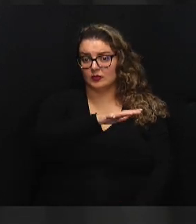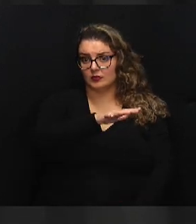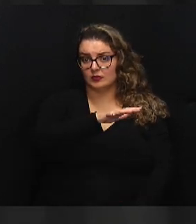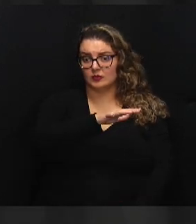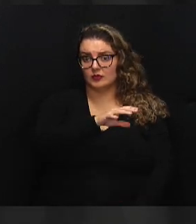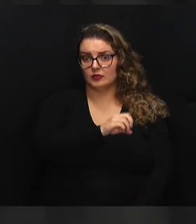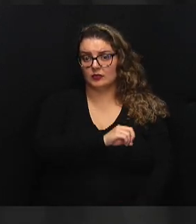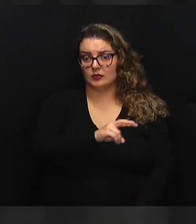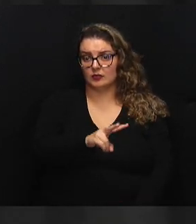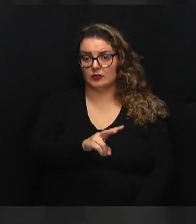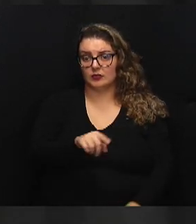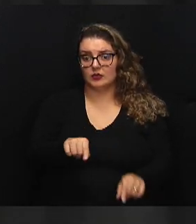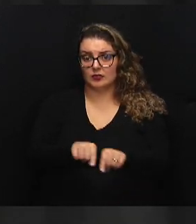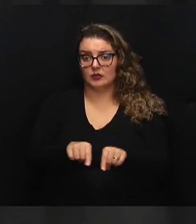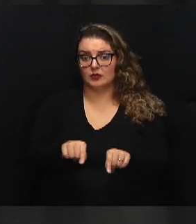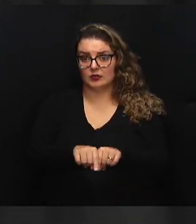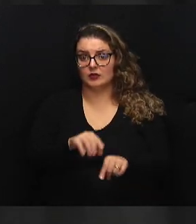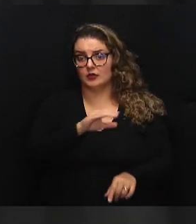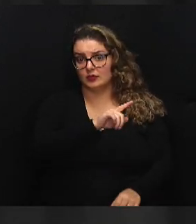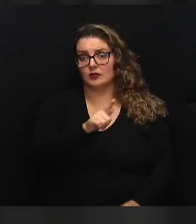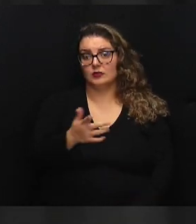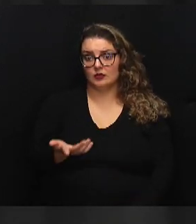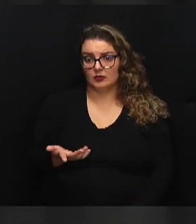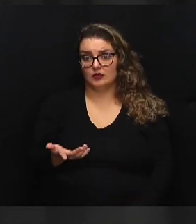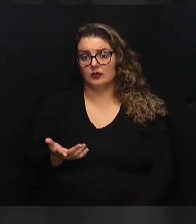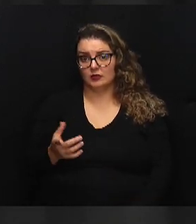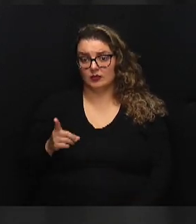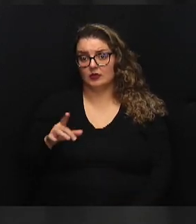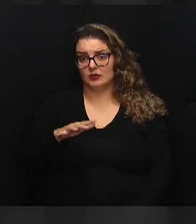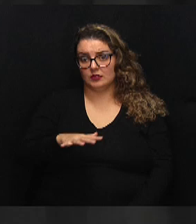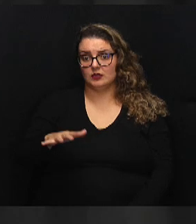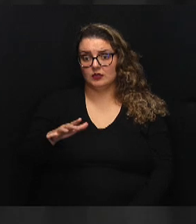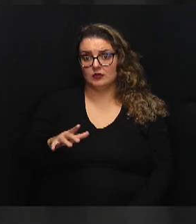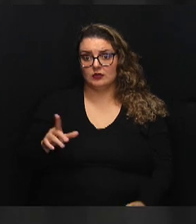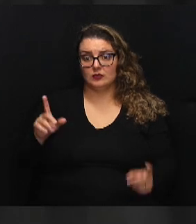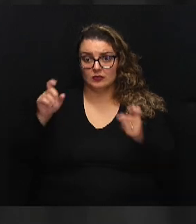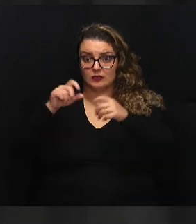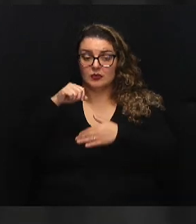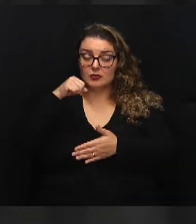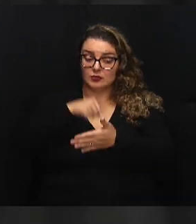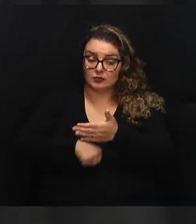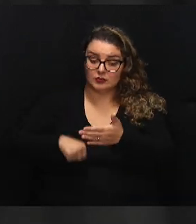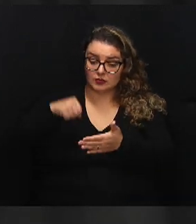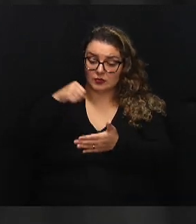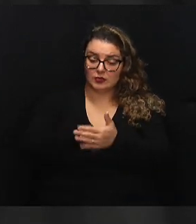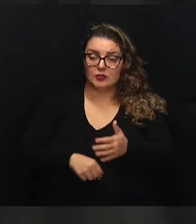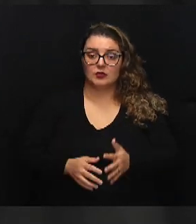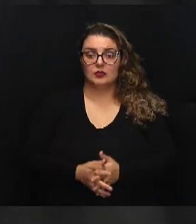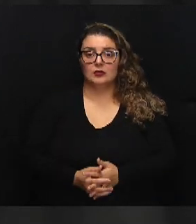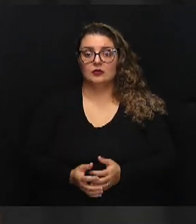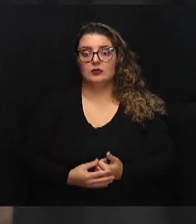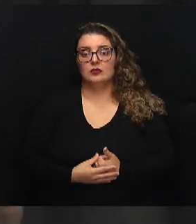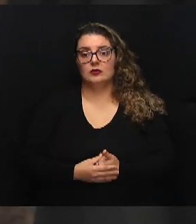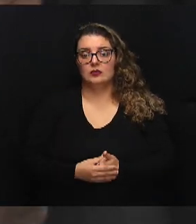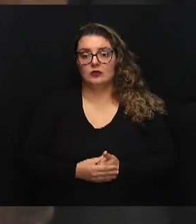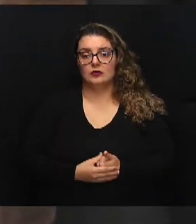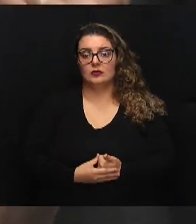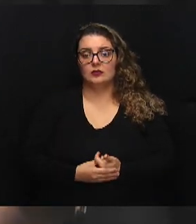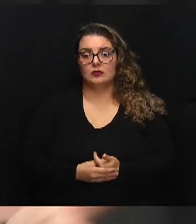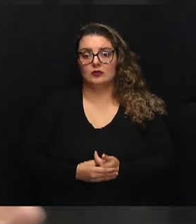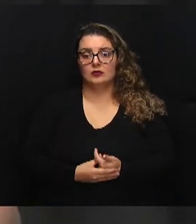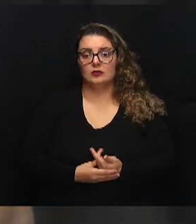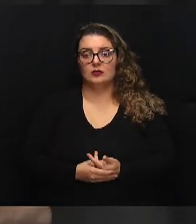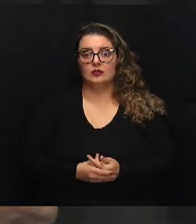Ouro Verde e também do Campo Grande em distrito. Sim. Foi uma luta que tem que passar